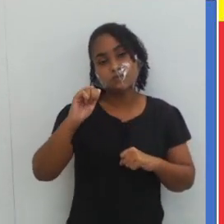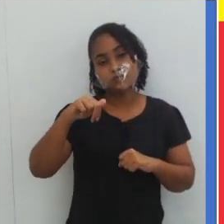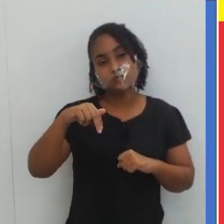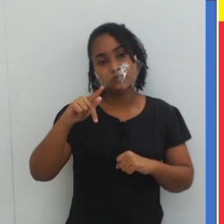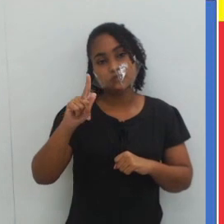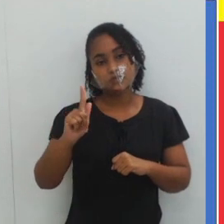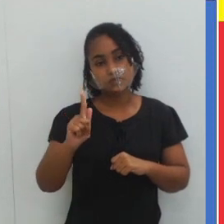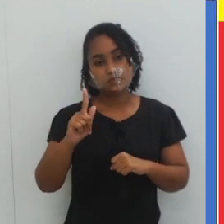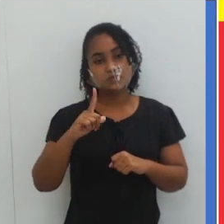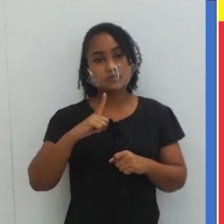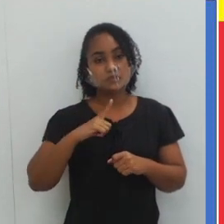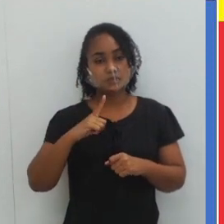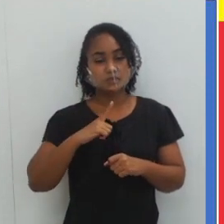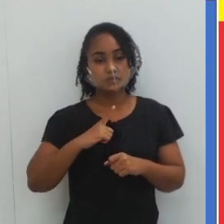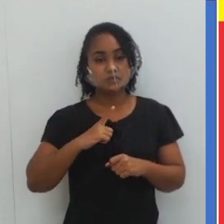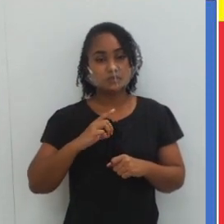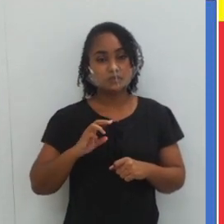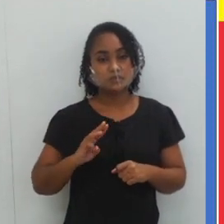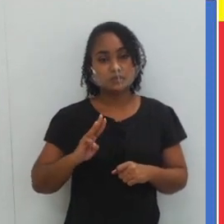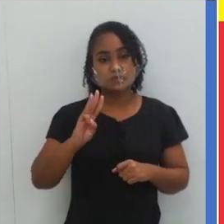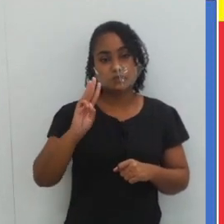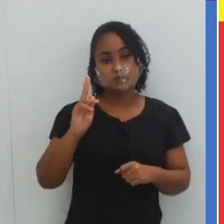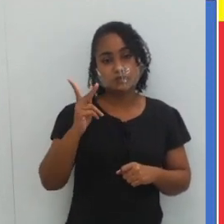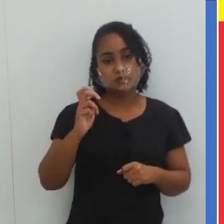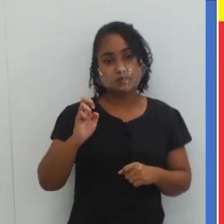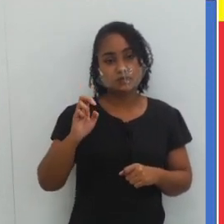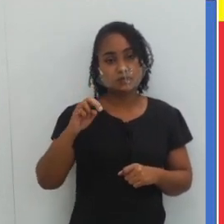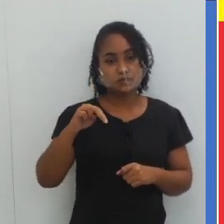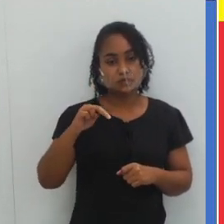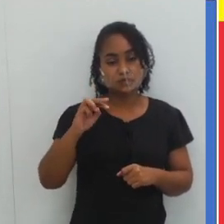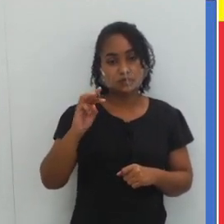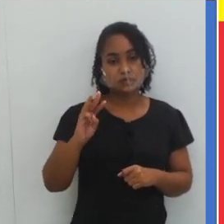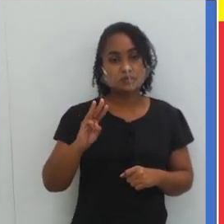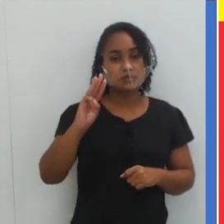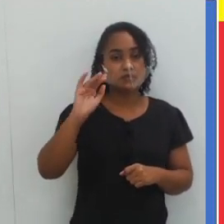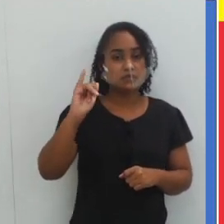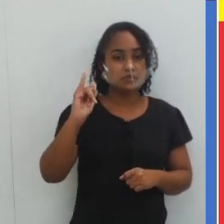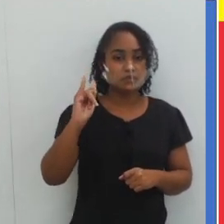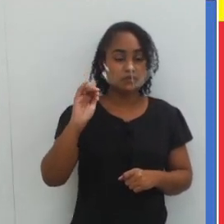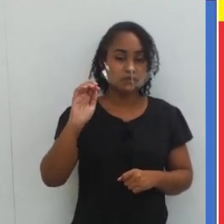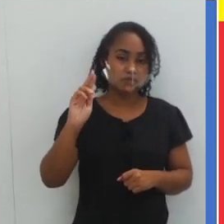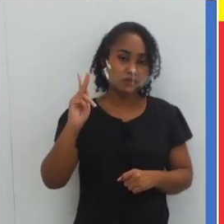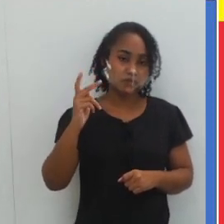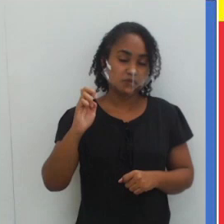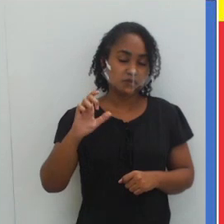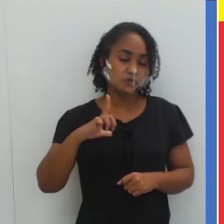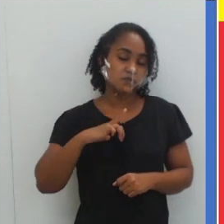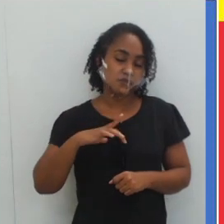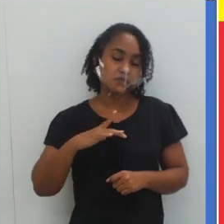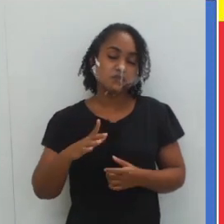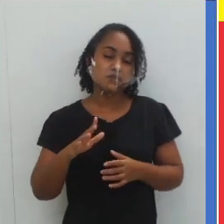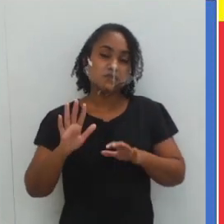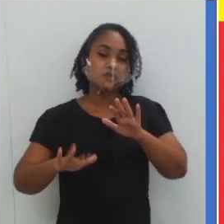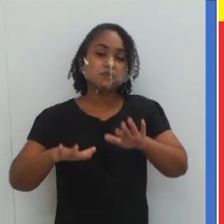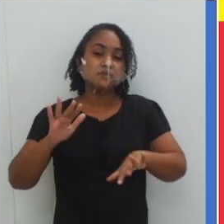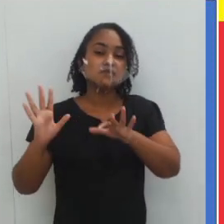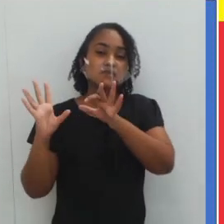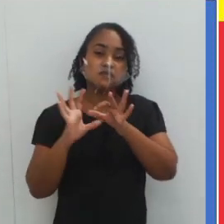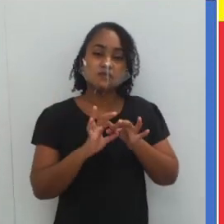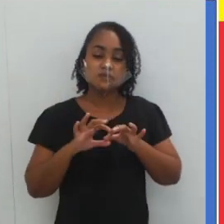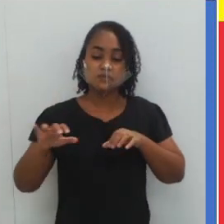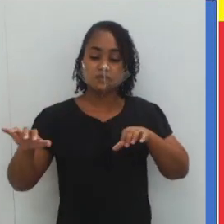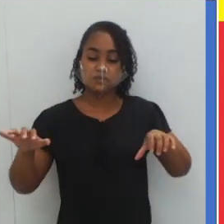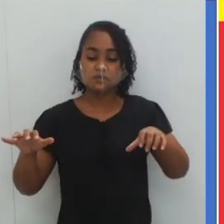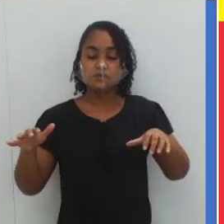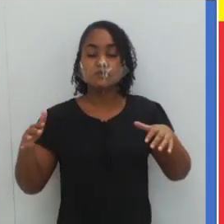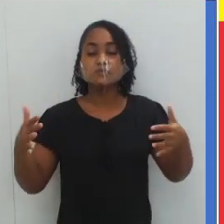ficam aí na sequência com o in. E a gente pode utilizar when e while, dependendo aí do contexto,